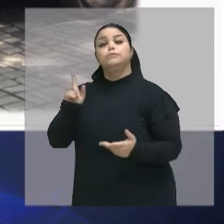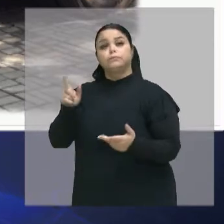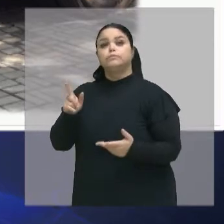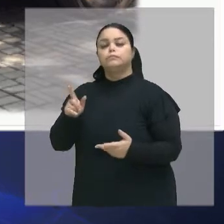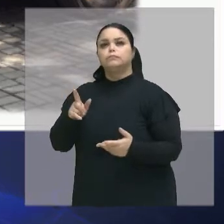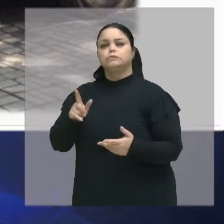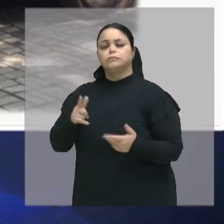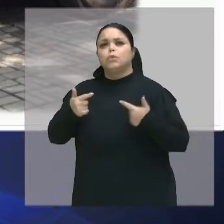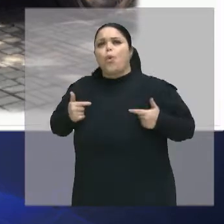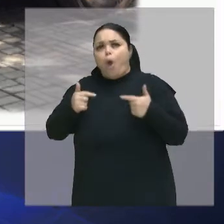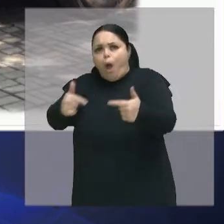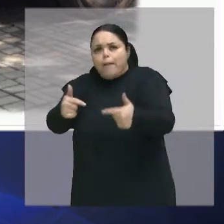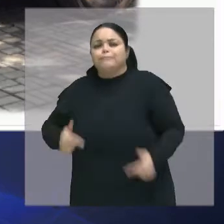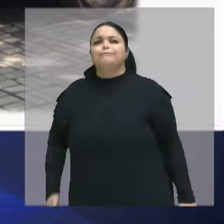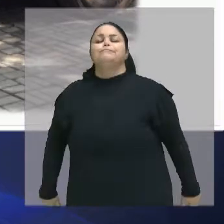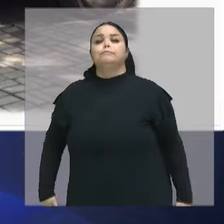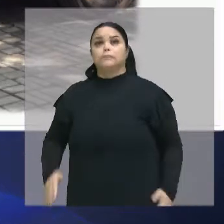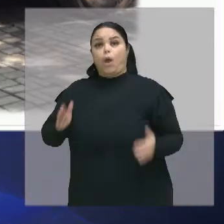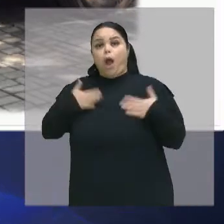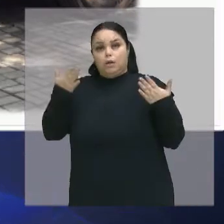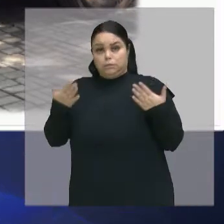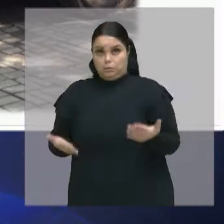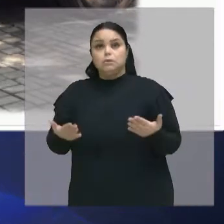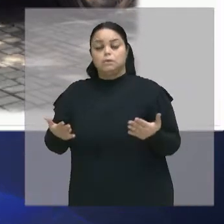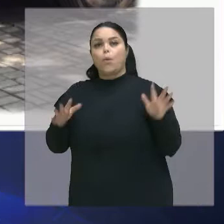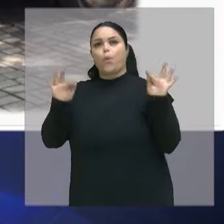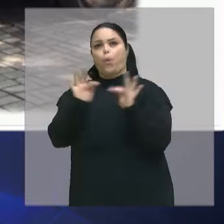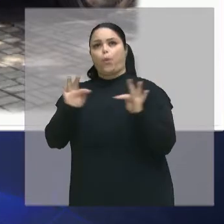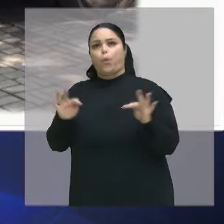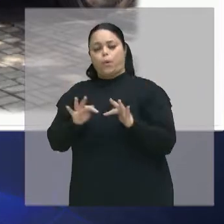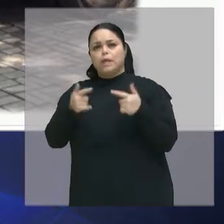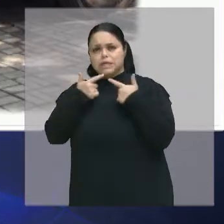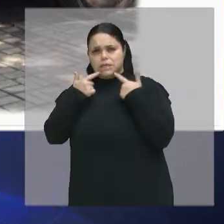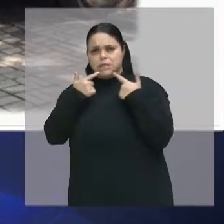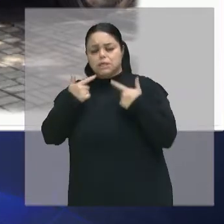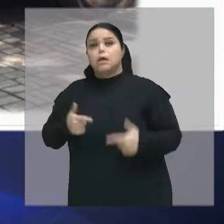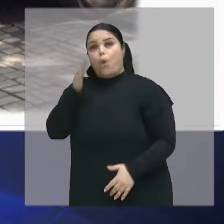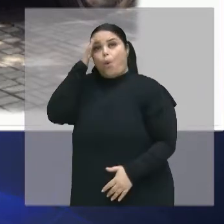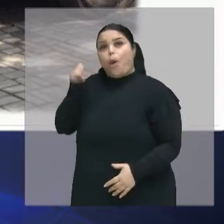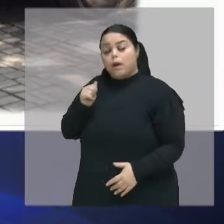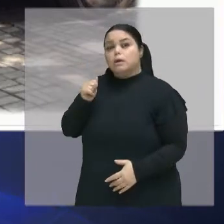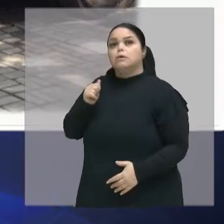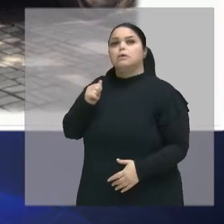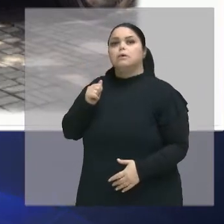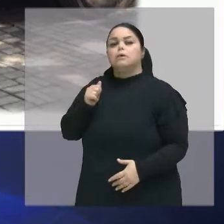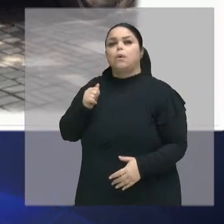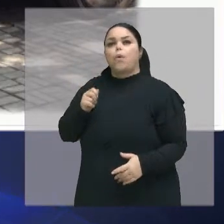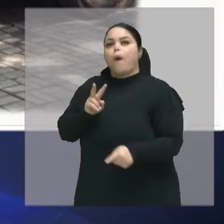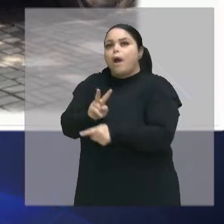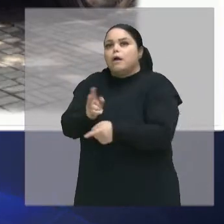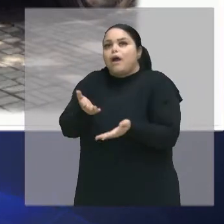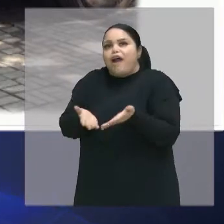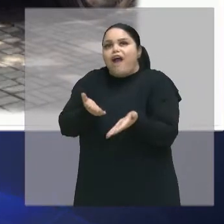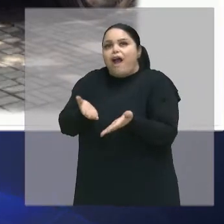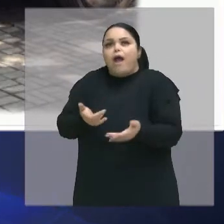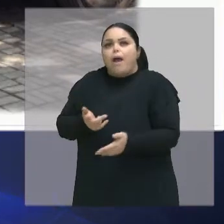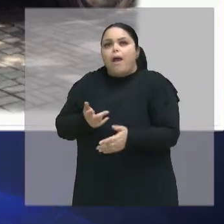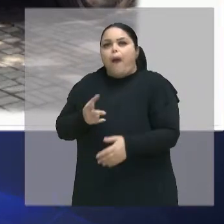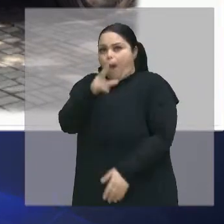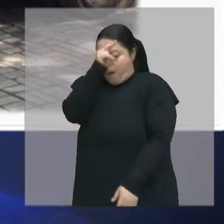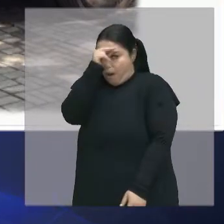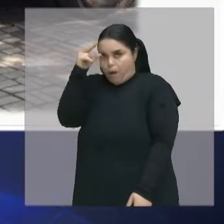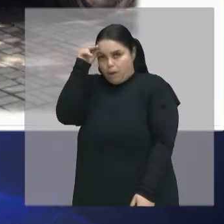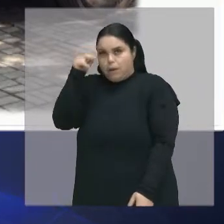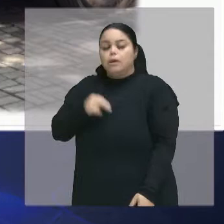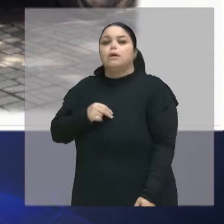ação que eu fiquei muito surpresa e feliz por saber de todo o cuidado que a Prefeitura